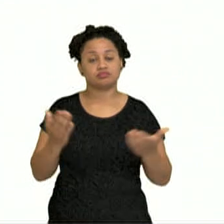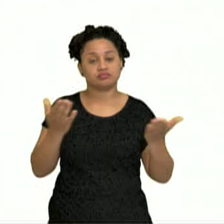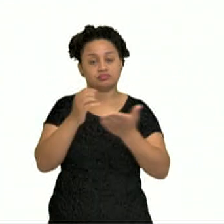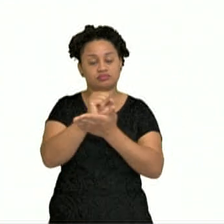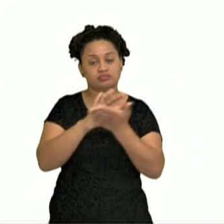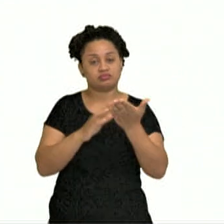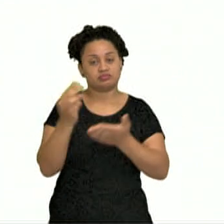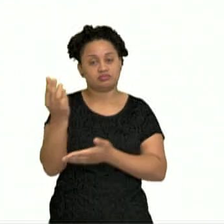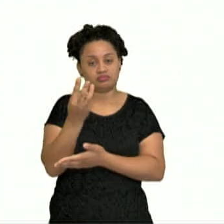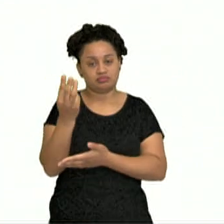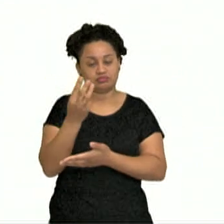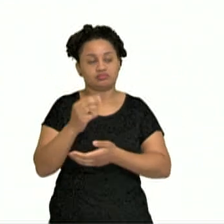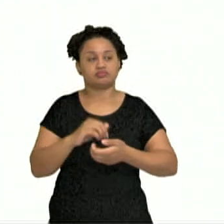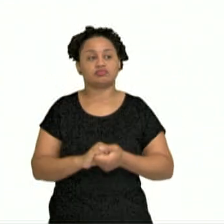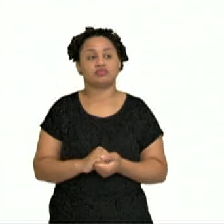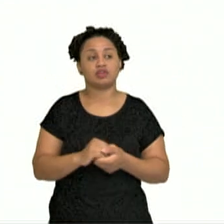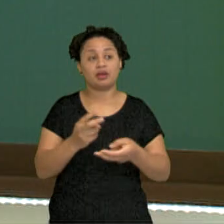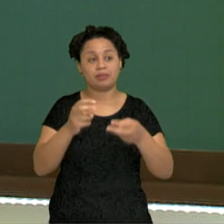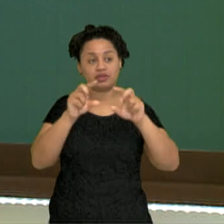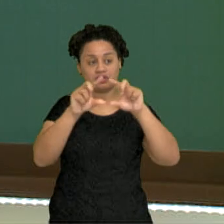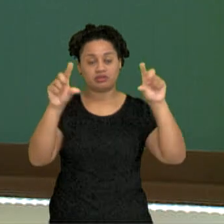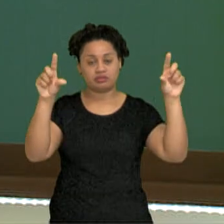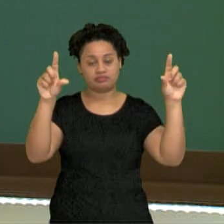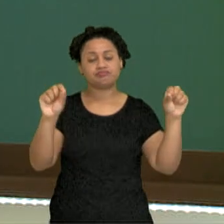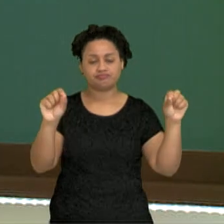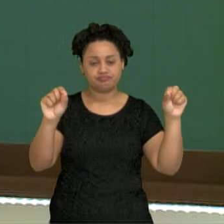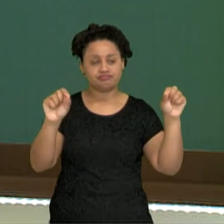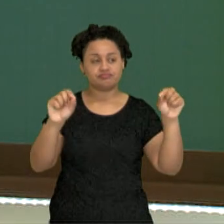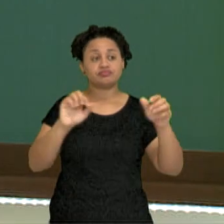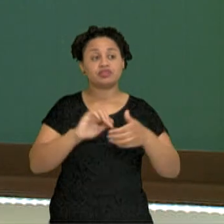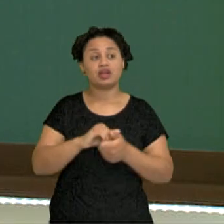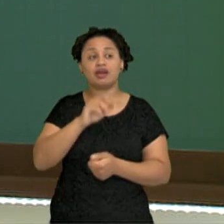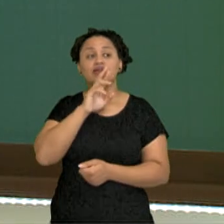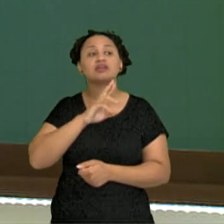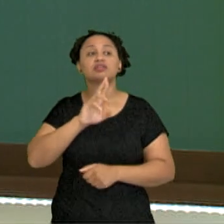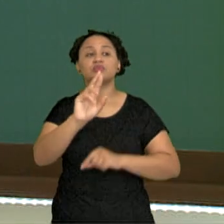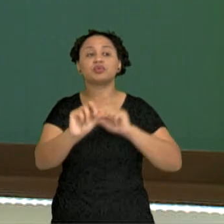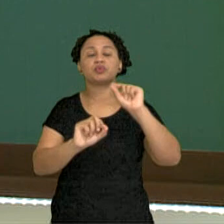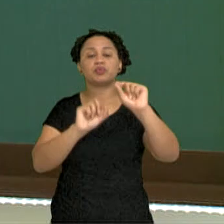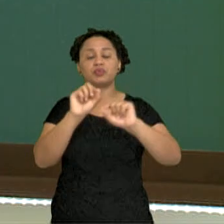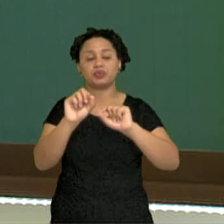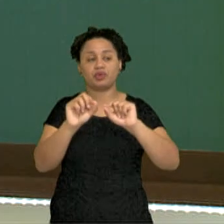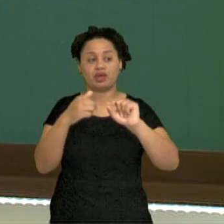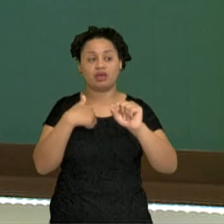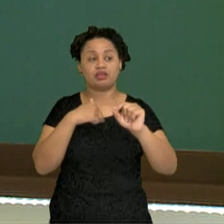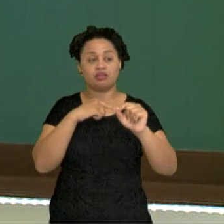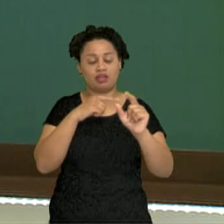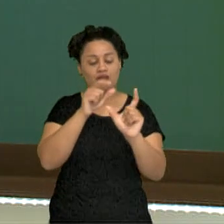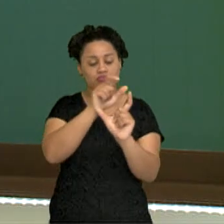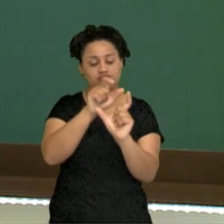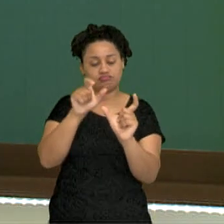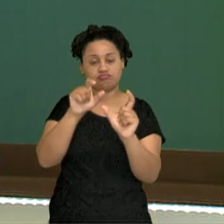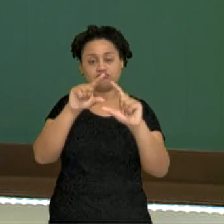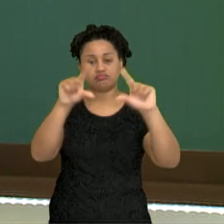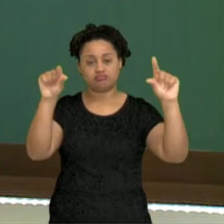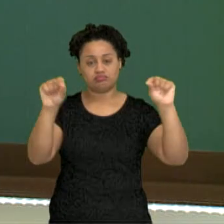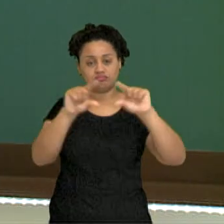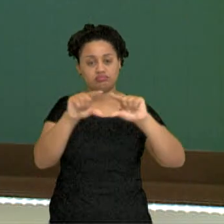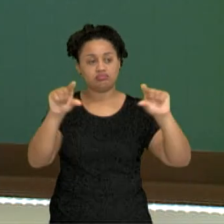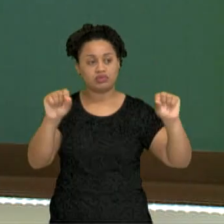Atividade número 3. Observe o trecho, né? E responda lá o seguinte: retire do trecho as